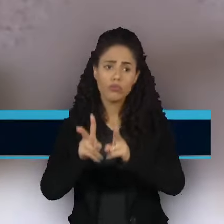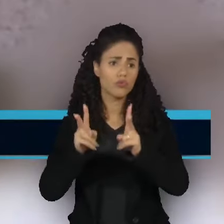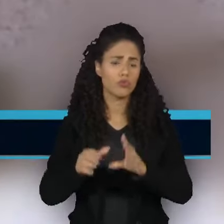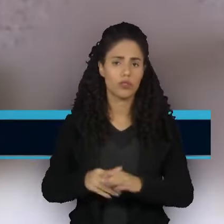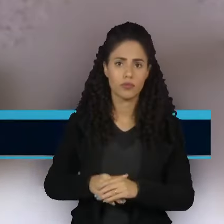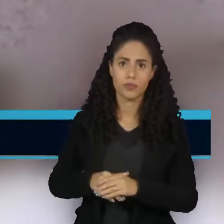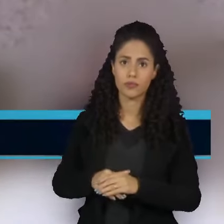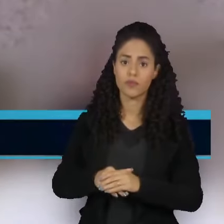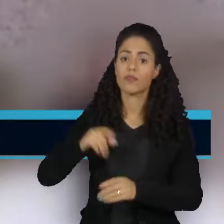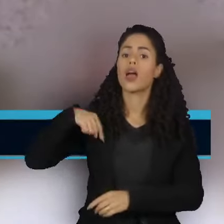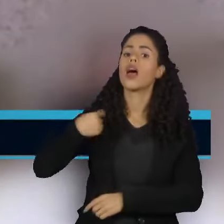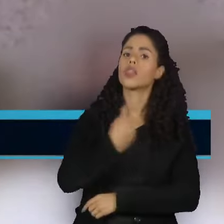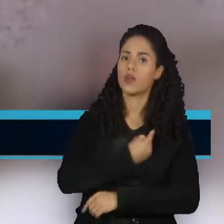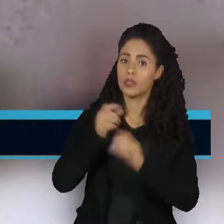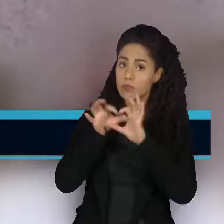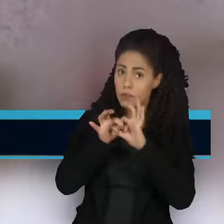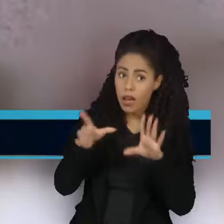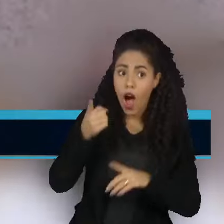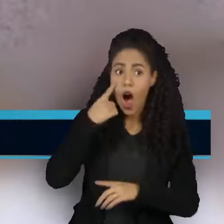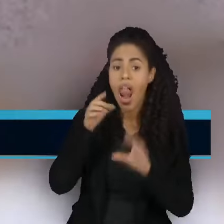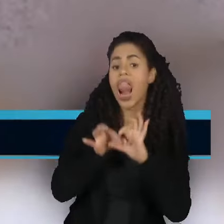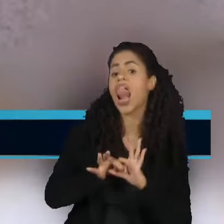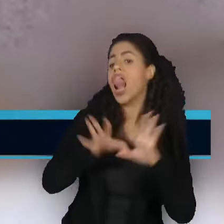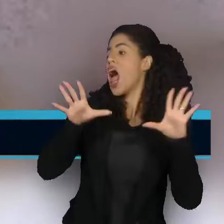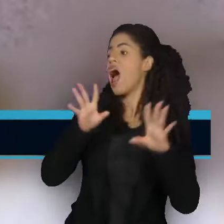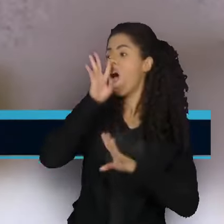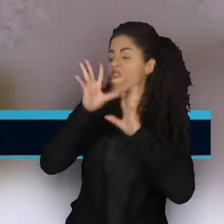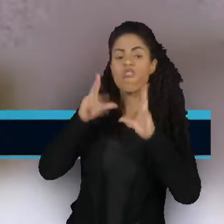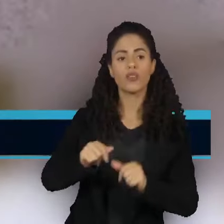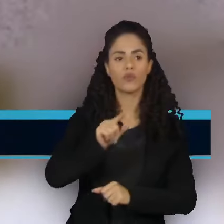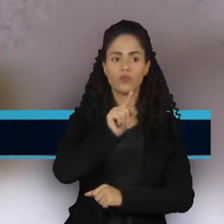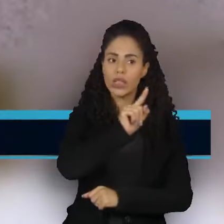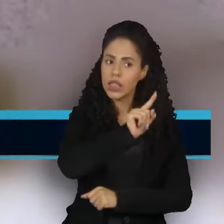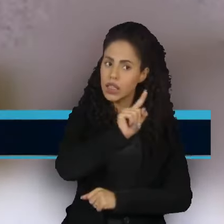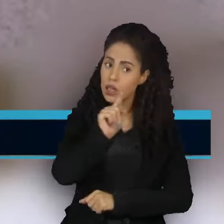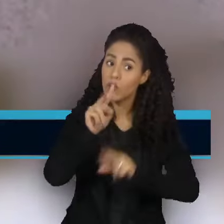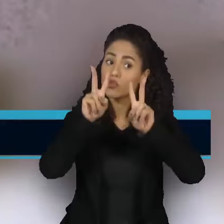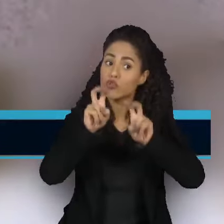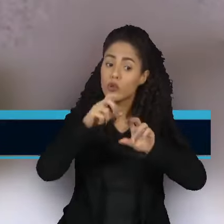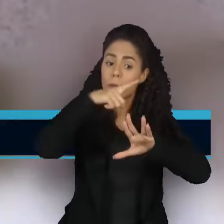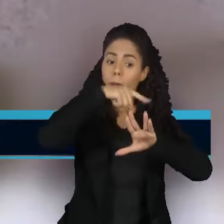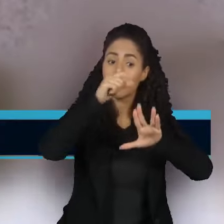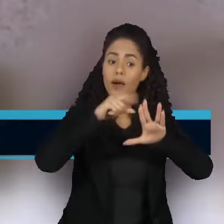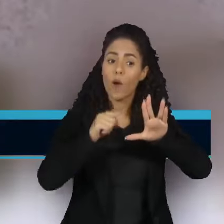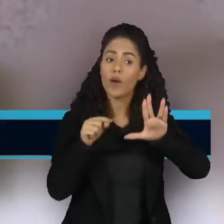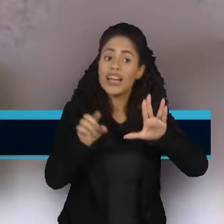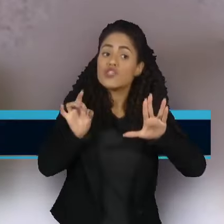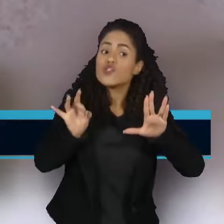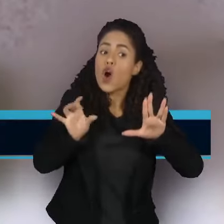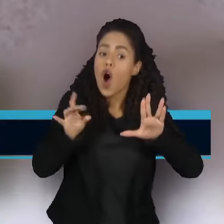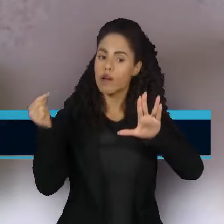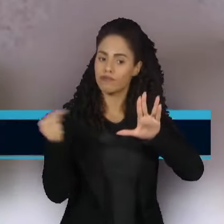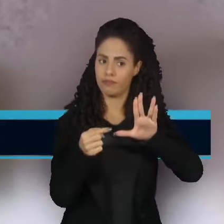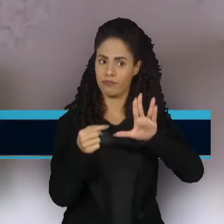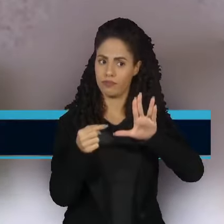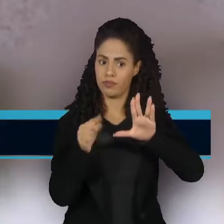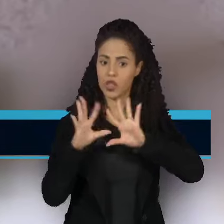Registro, nós não estamos liberando. Nós estamos tentando